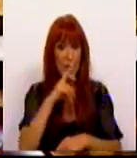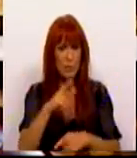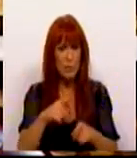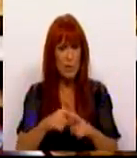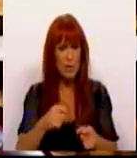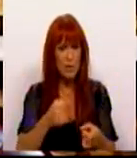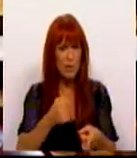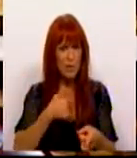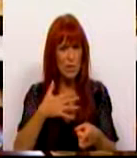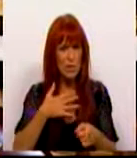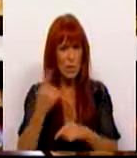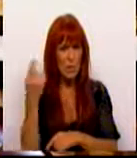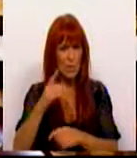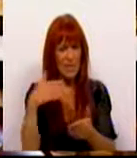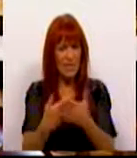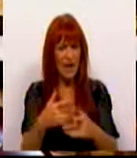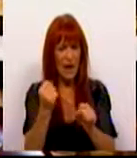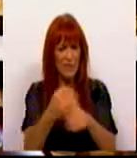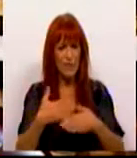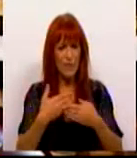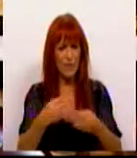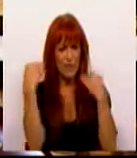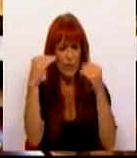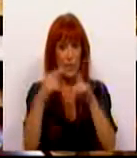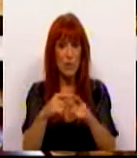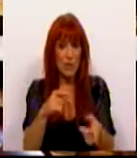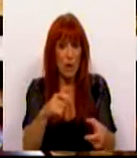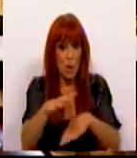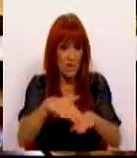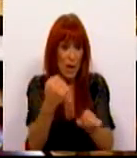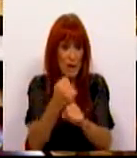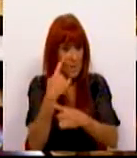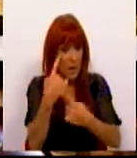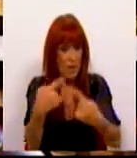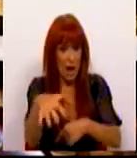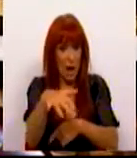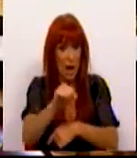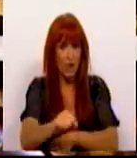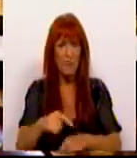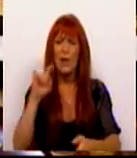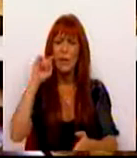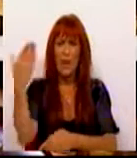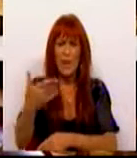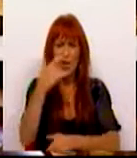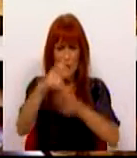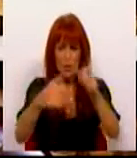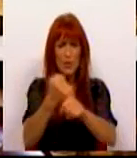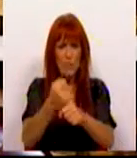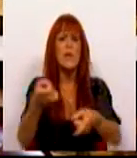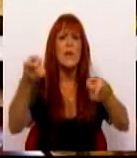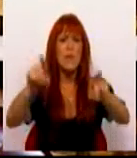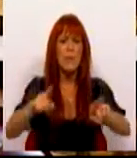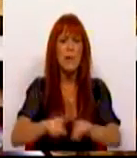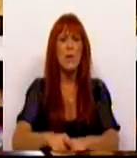dever do empregador público em proporcionar a formação profissional aos que exercem funções públicas, garante esse mesmo direito aos trabalhadores e